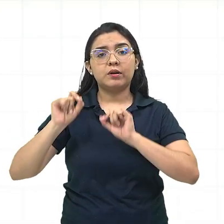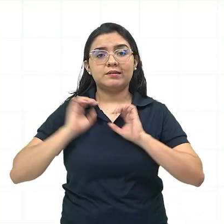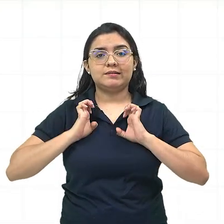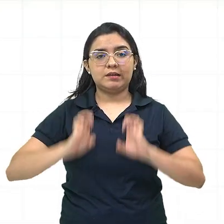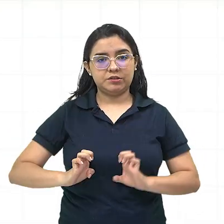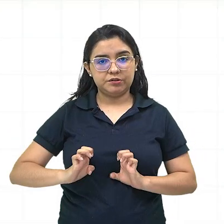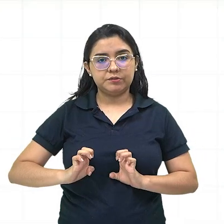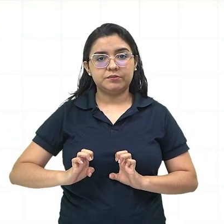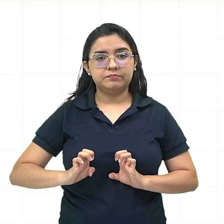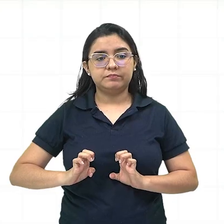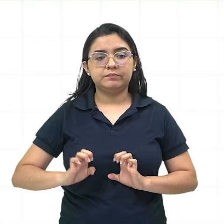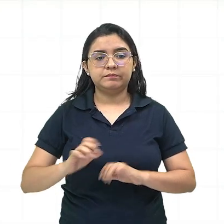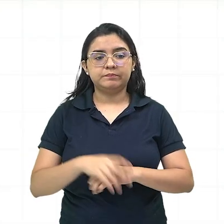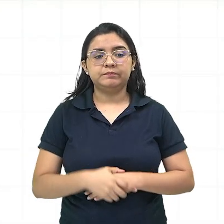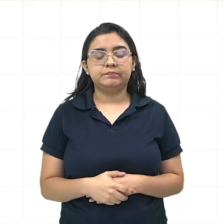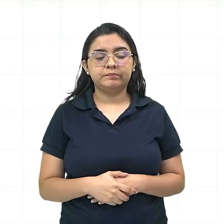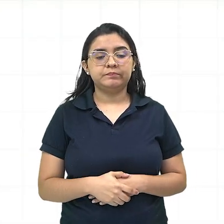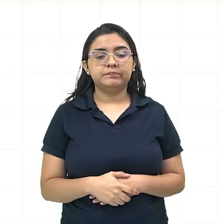éticas.